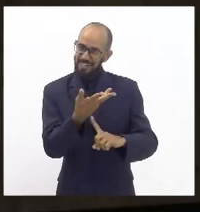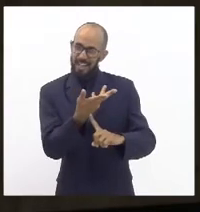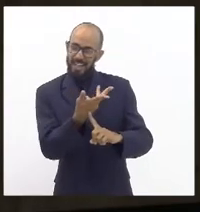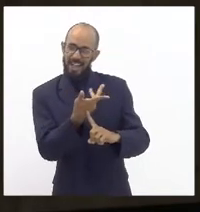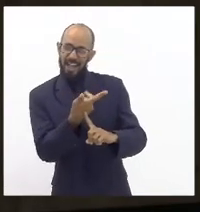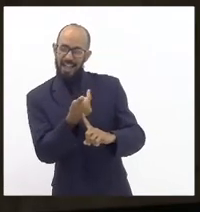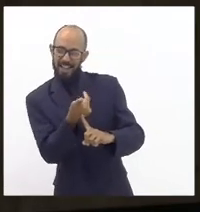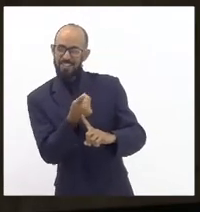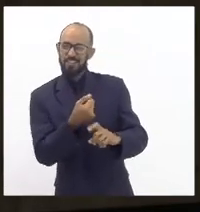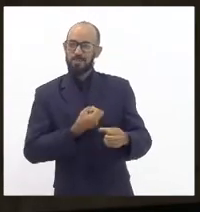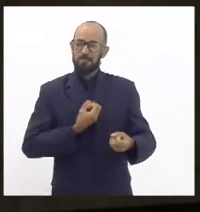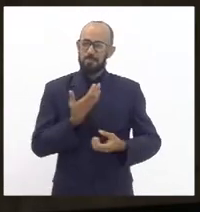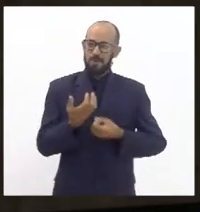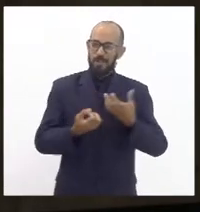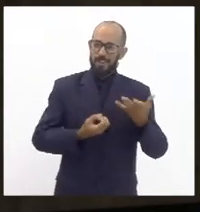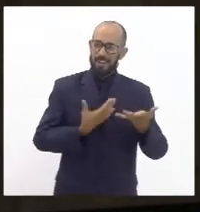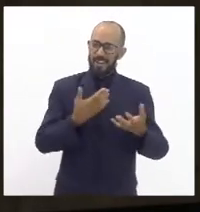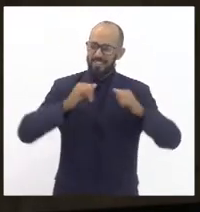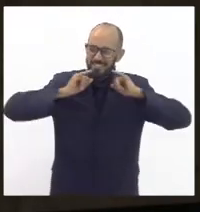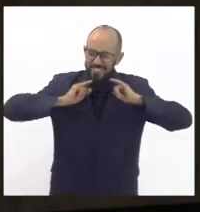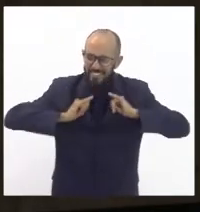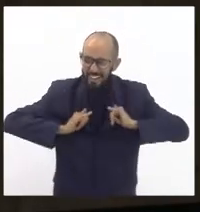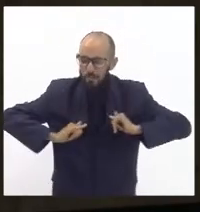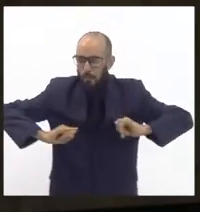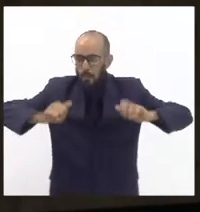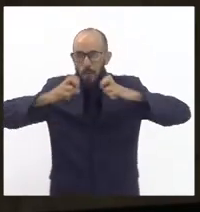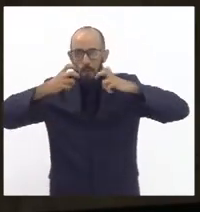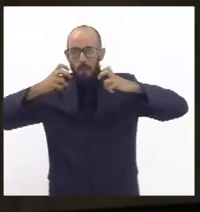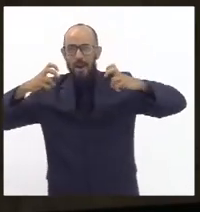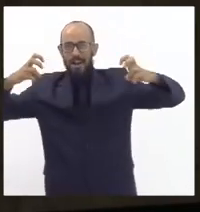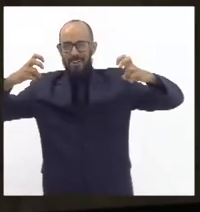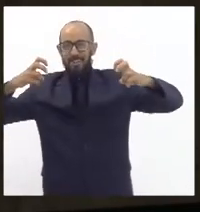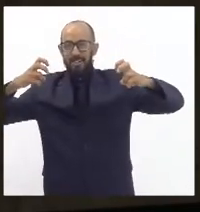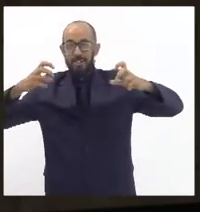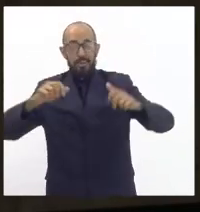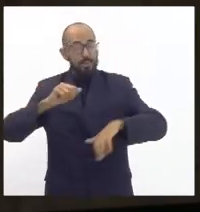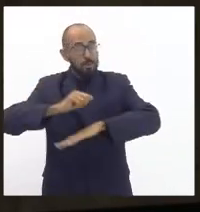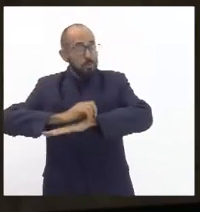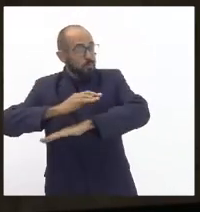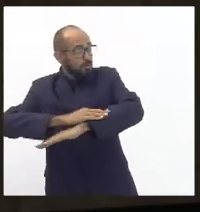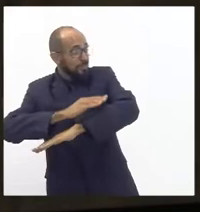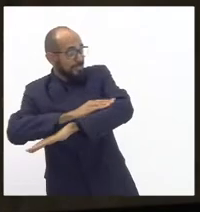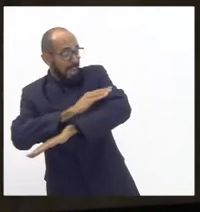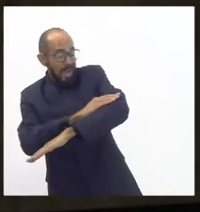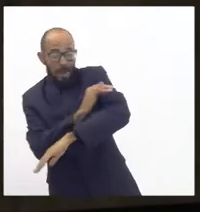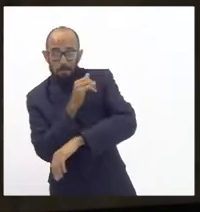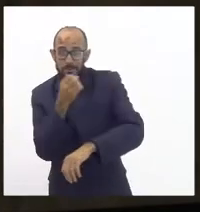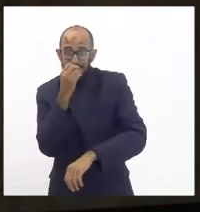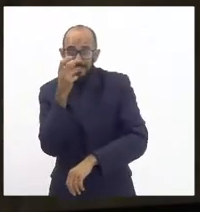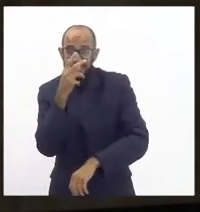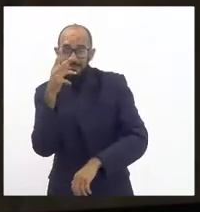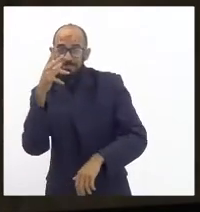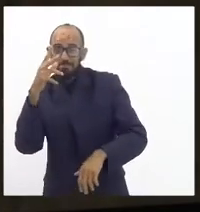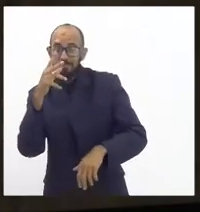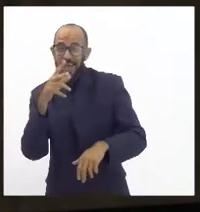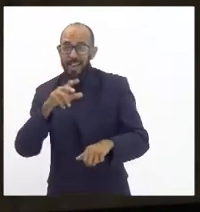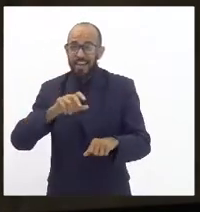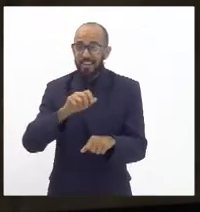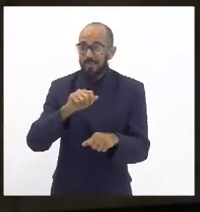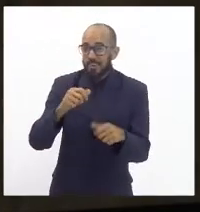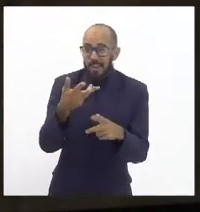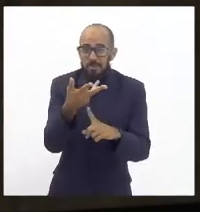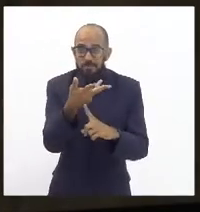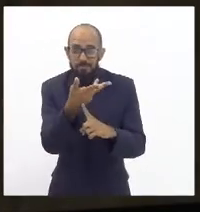poéticas a casa brada de um Salmo o sapo-tanoeiro a grande ar que é